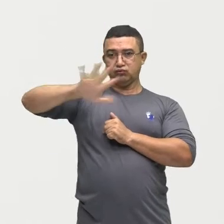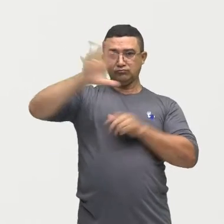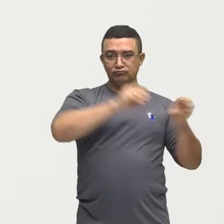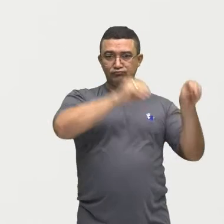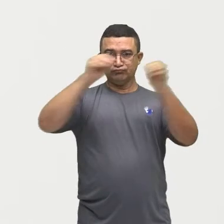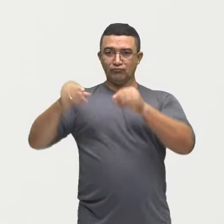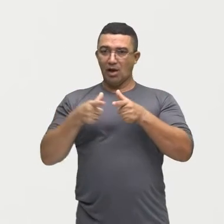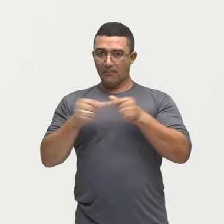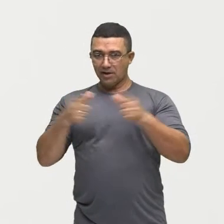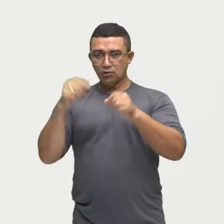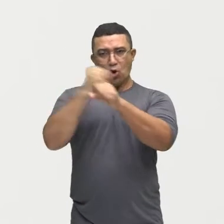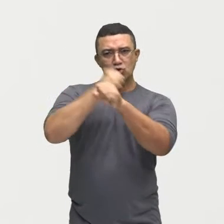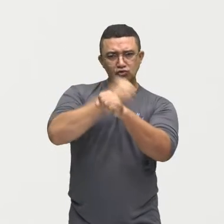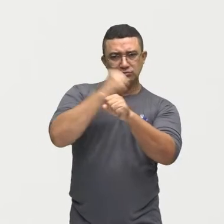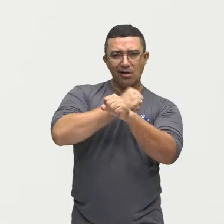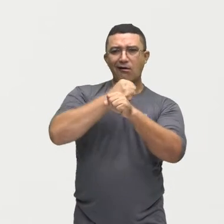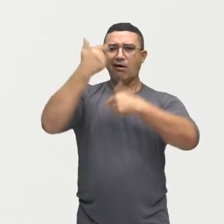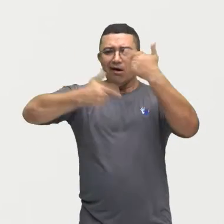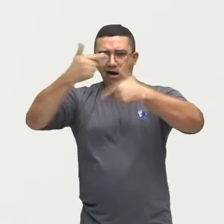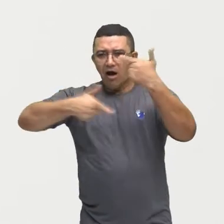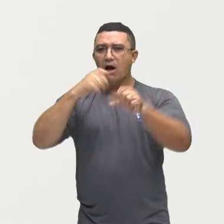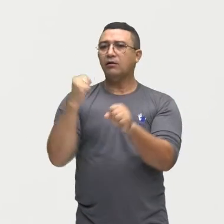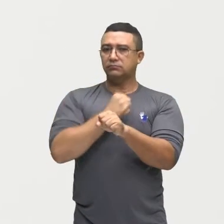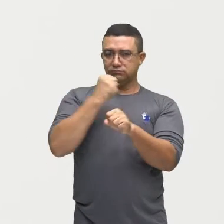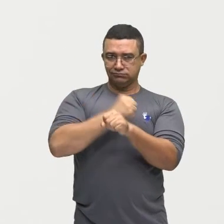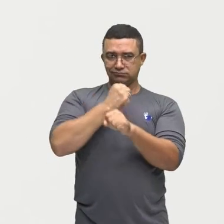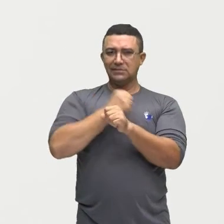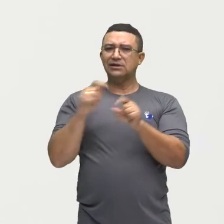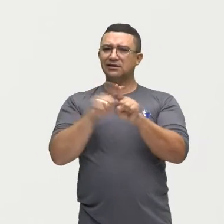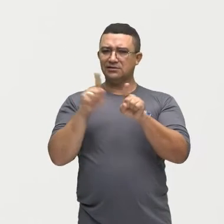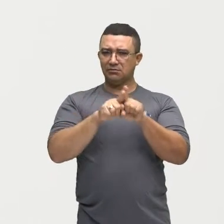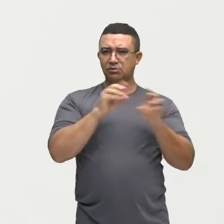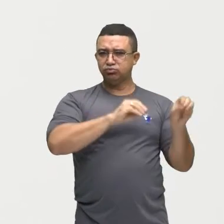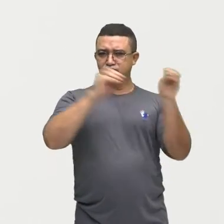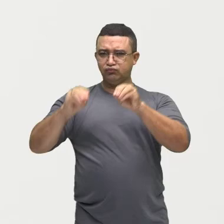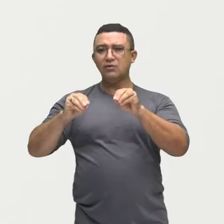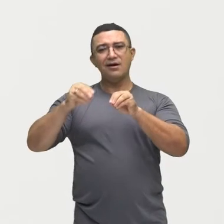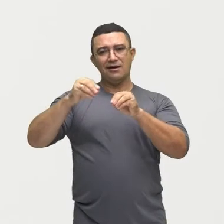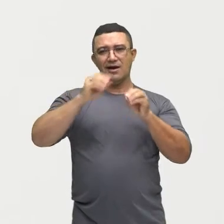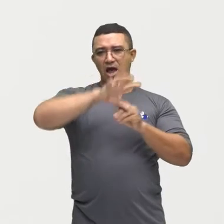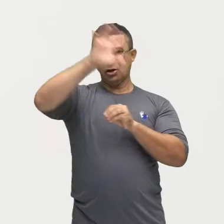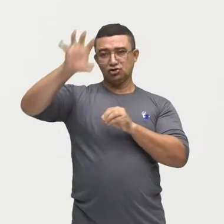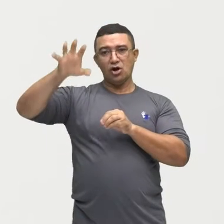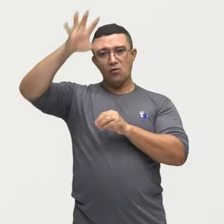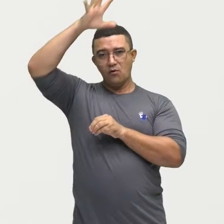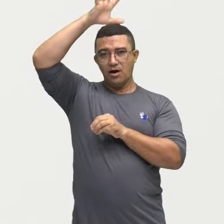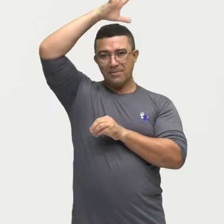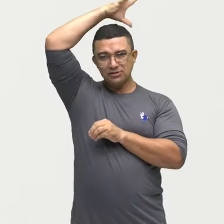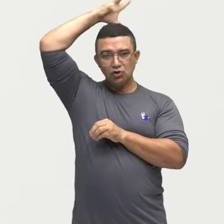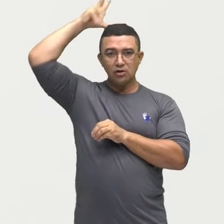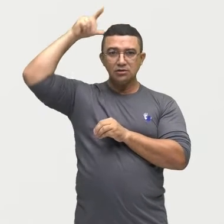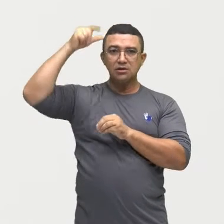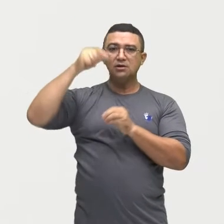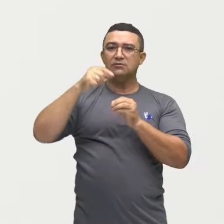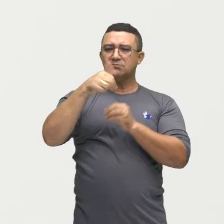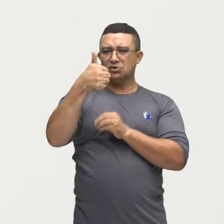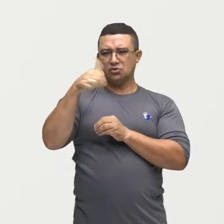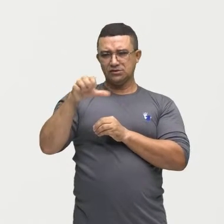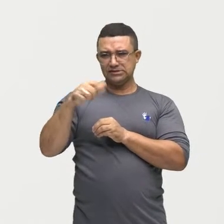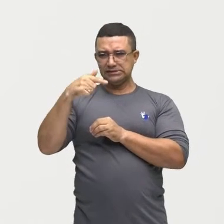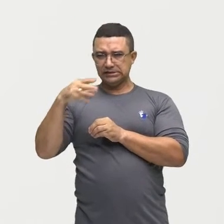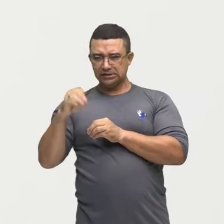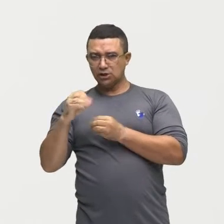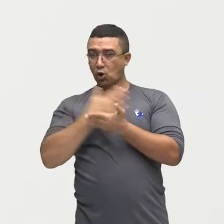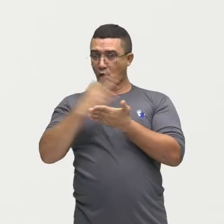região amazônica também no período na década de 1970, né, devido aí à industrialização aqui da